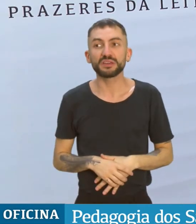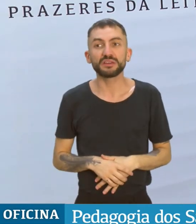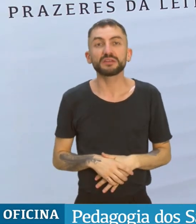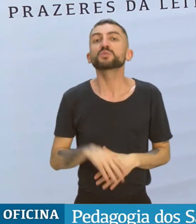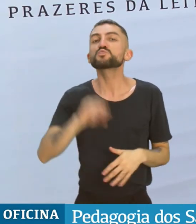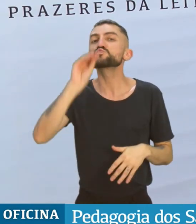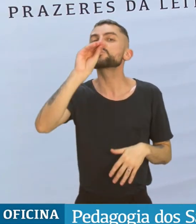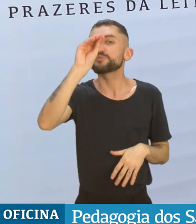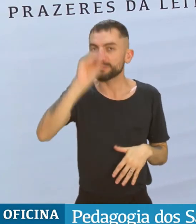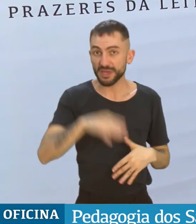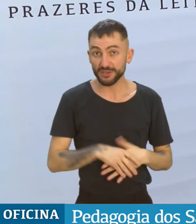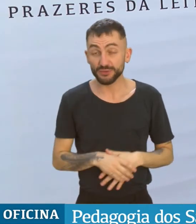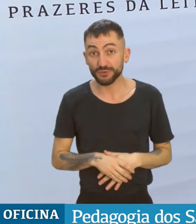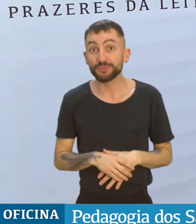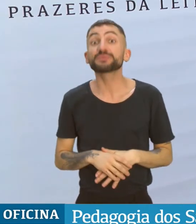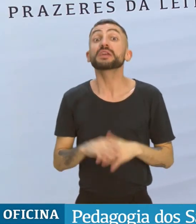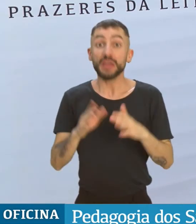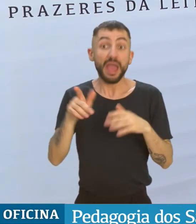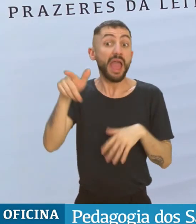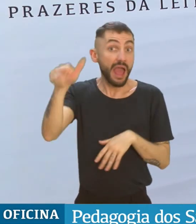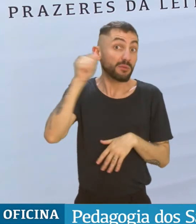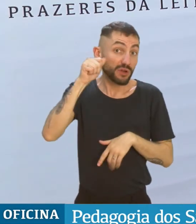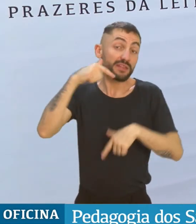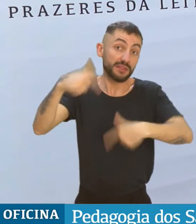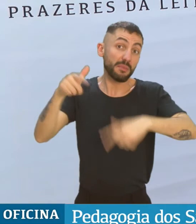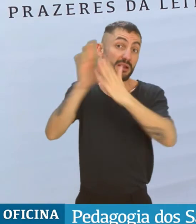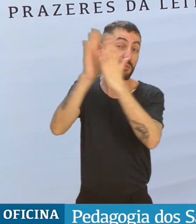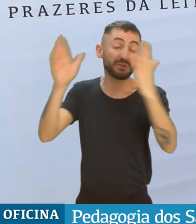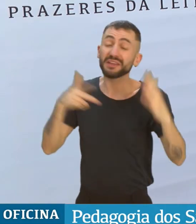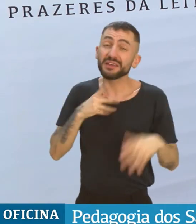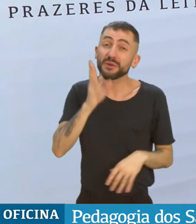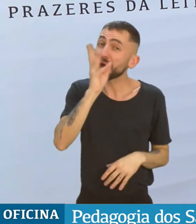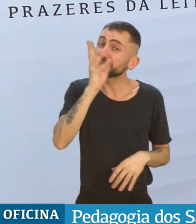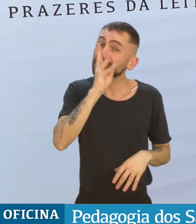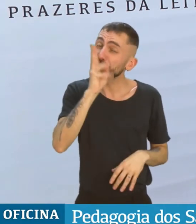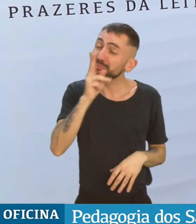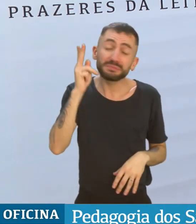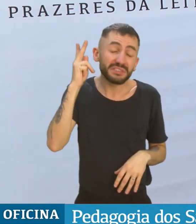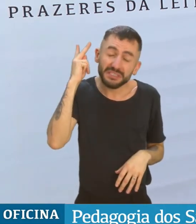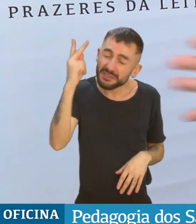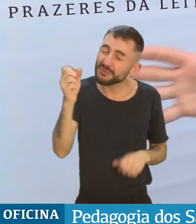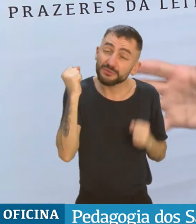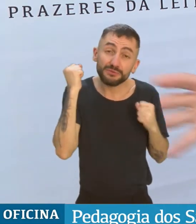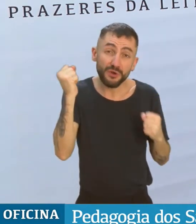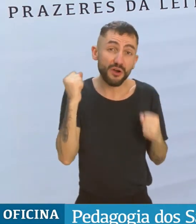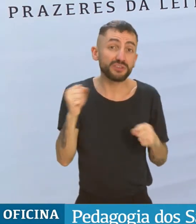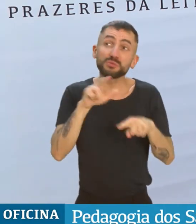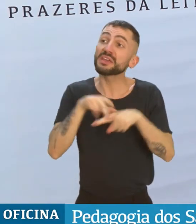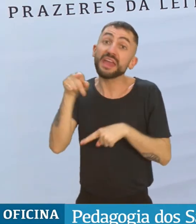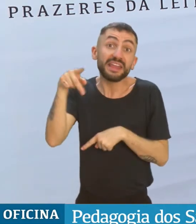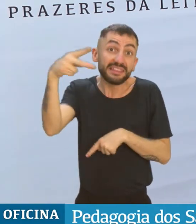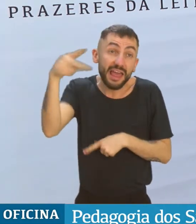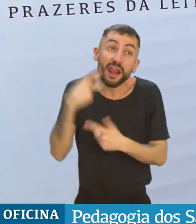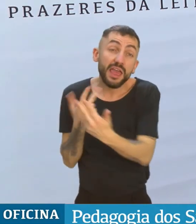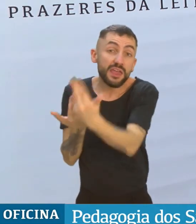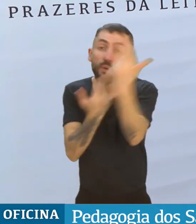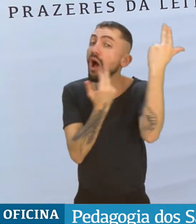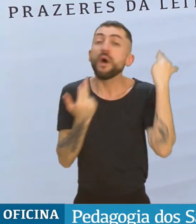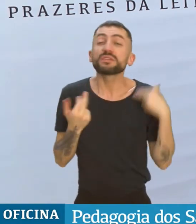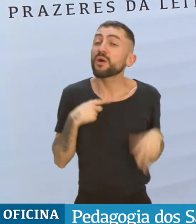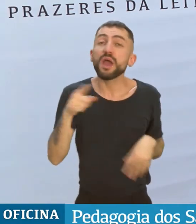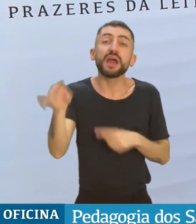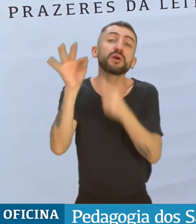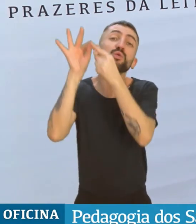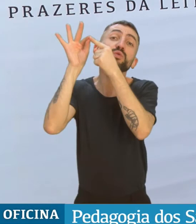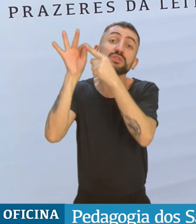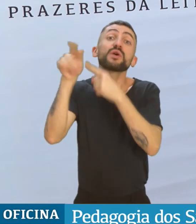beijo. E é uma bibliotecária que eu tenho uma admiração muito grande, porque é uma bibliotecária que foge da curva, né? Porque é uma bibliotecária que